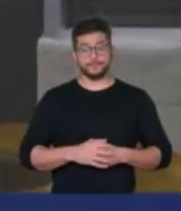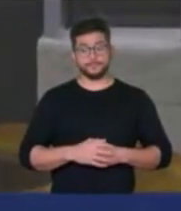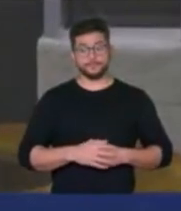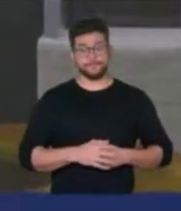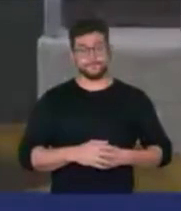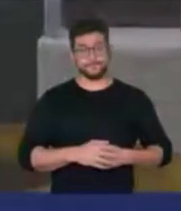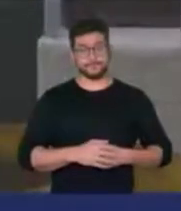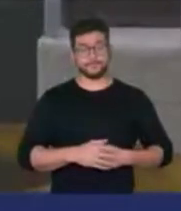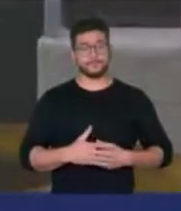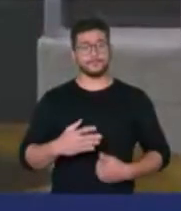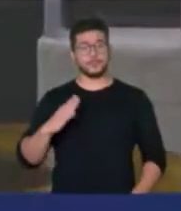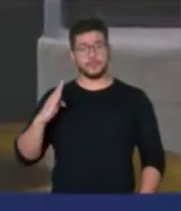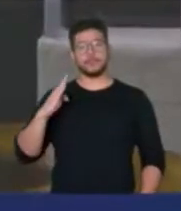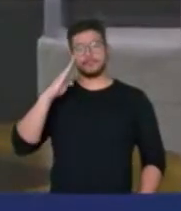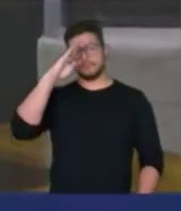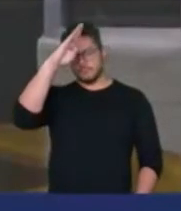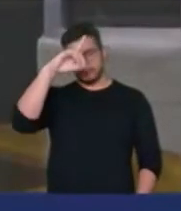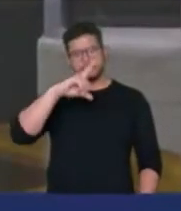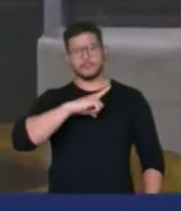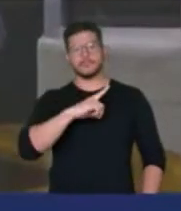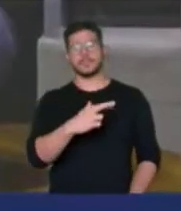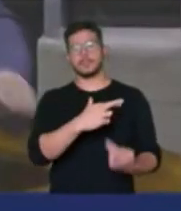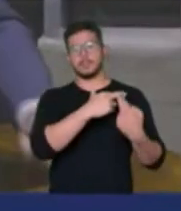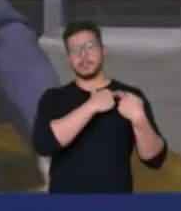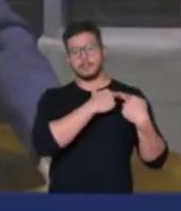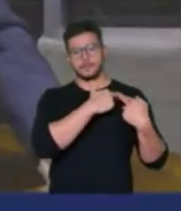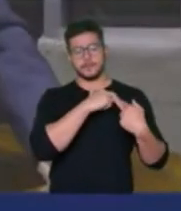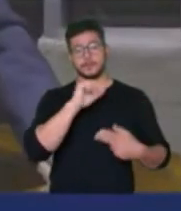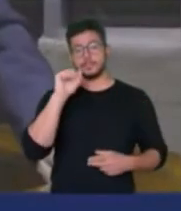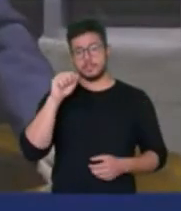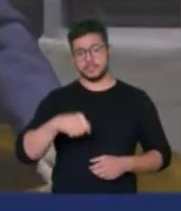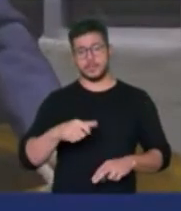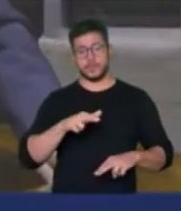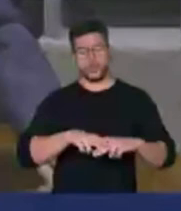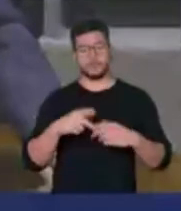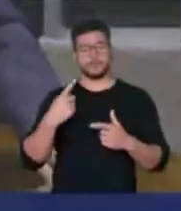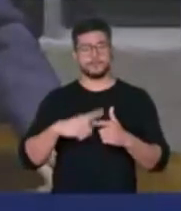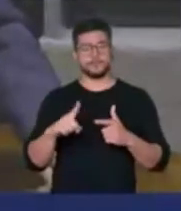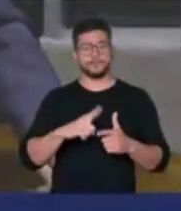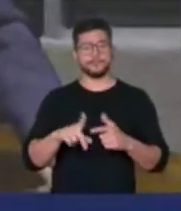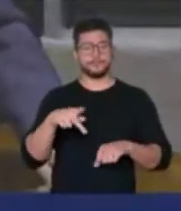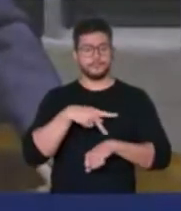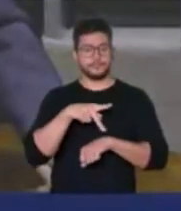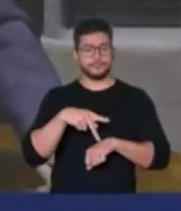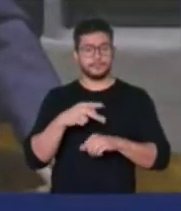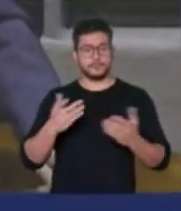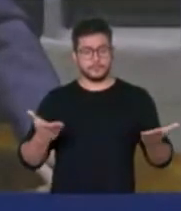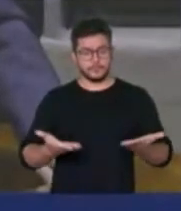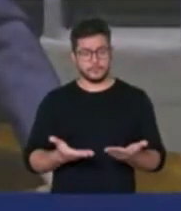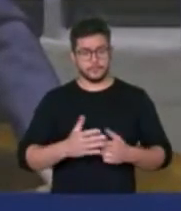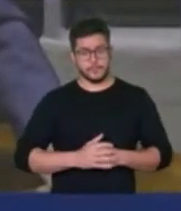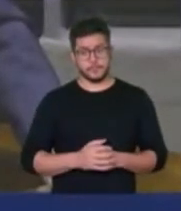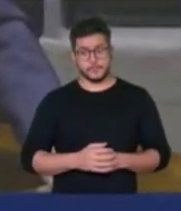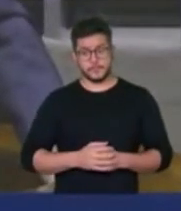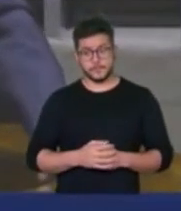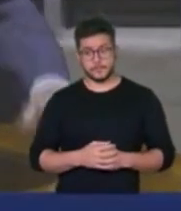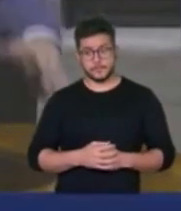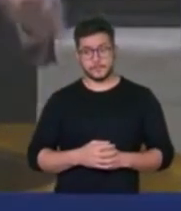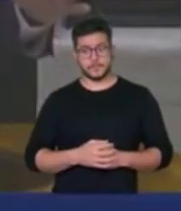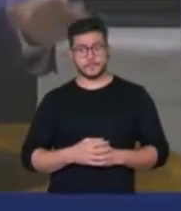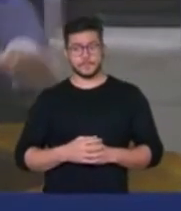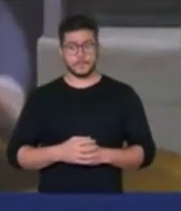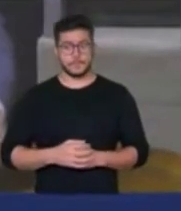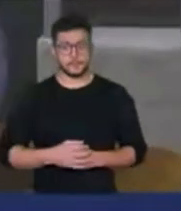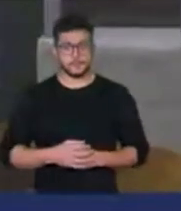Bolsonaro é o maior responsável pela situação em que está o país hoje. Ele tenta se esquivar dizendo que a culpa é